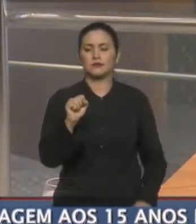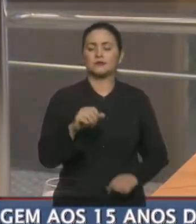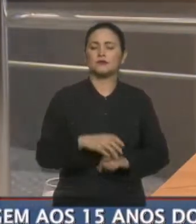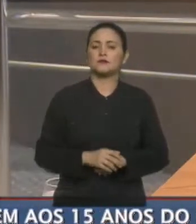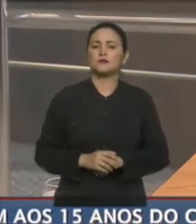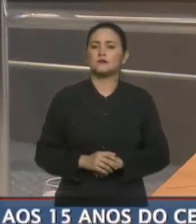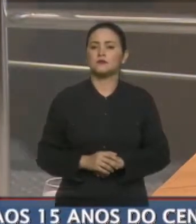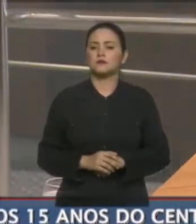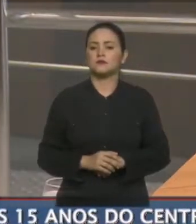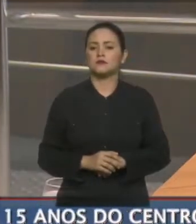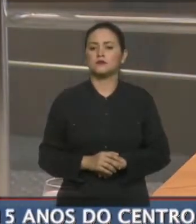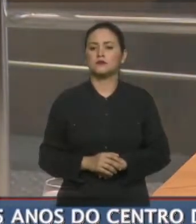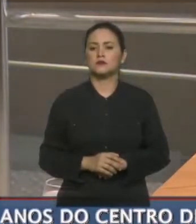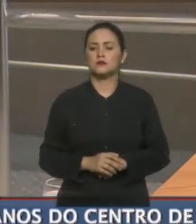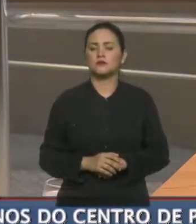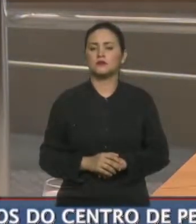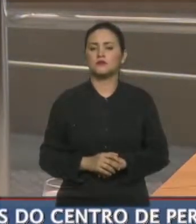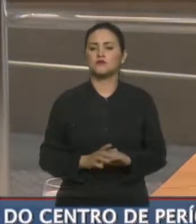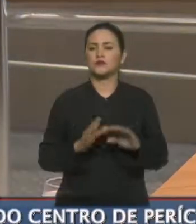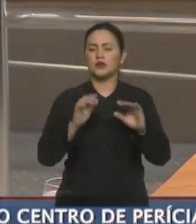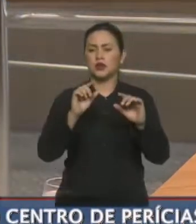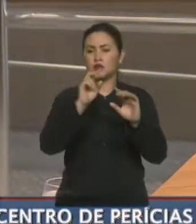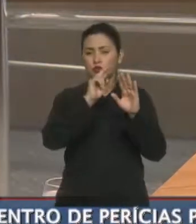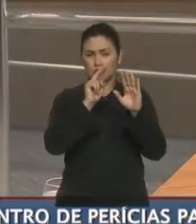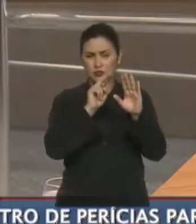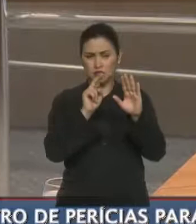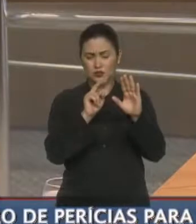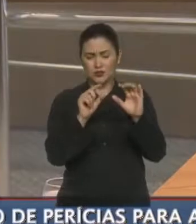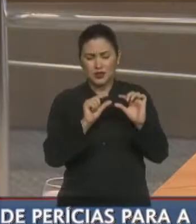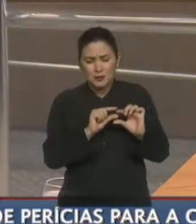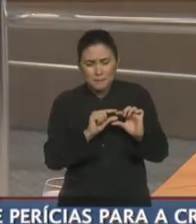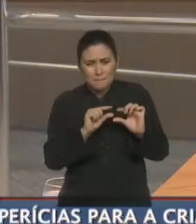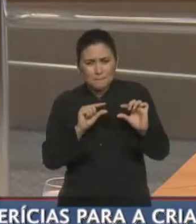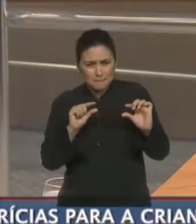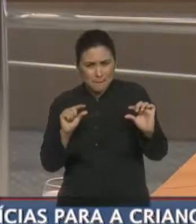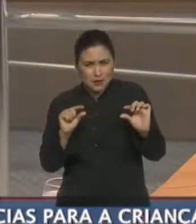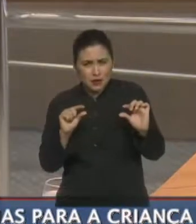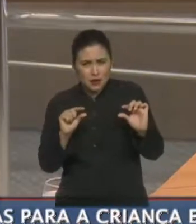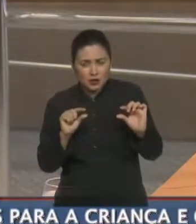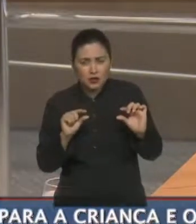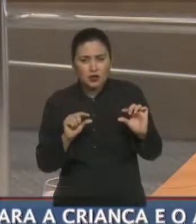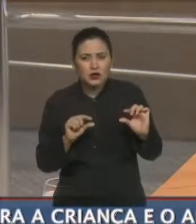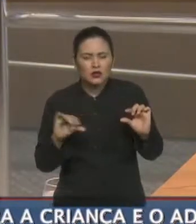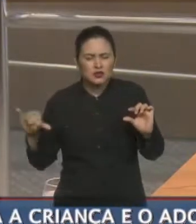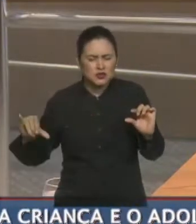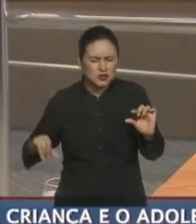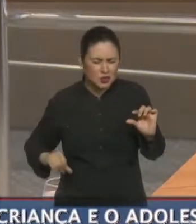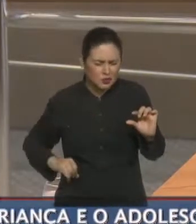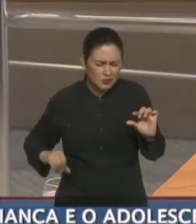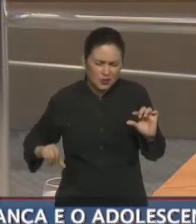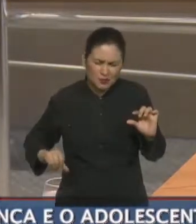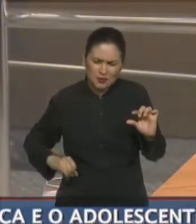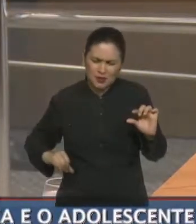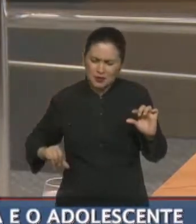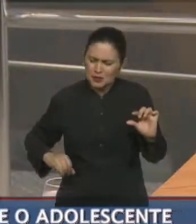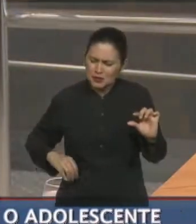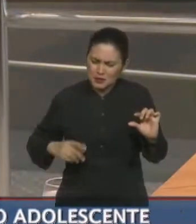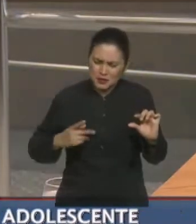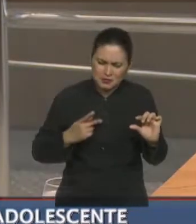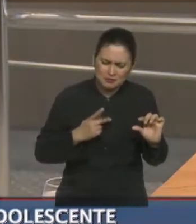certeza vai me trair, mas que diz mais ou menos o seguinte, que a dor de suas perdas não nos permita